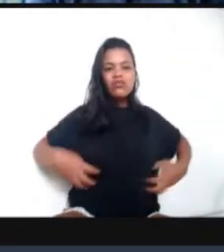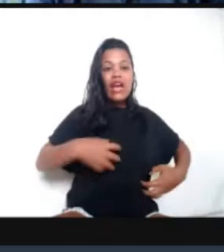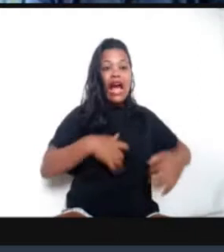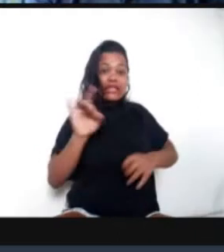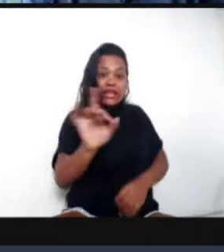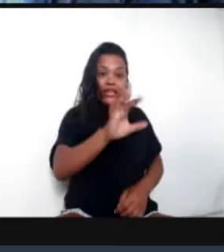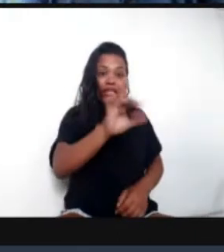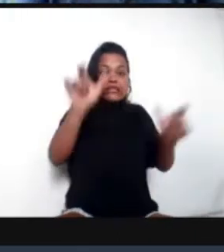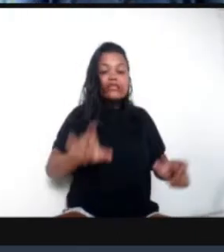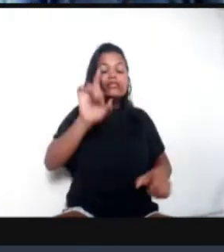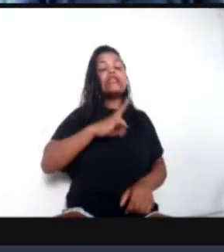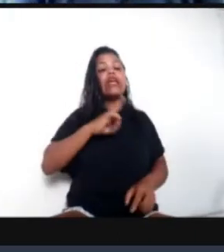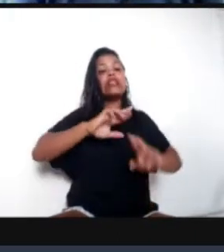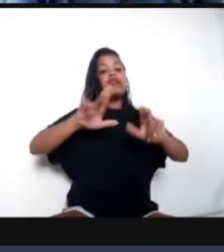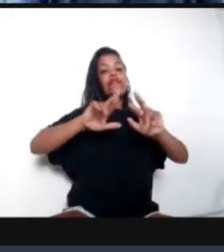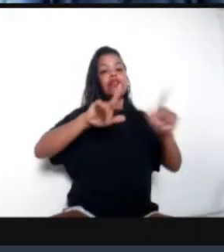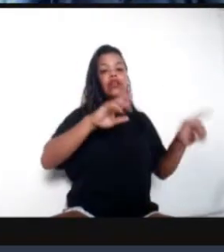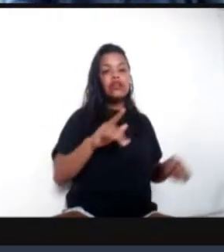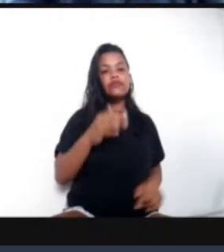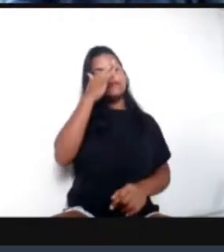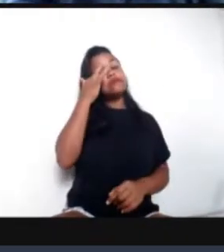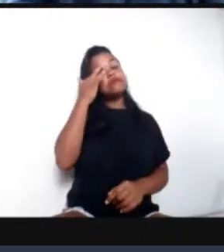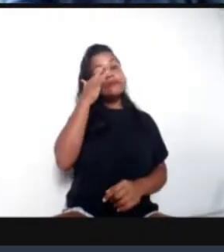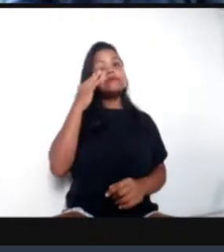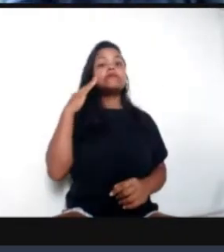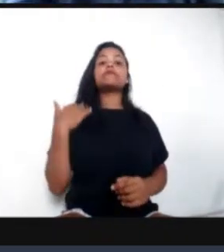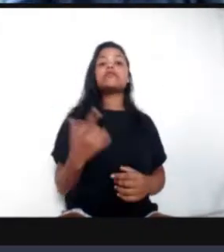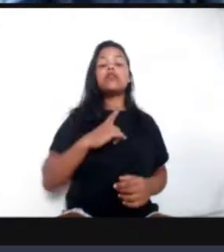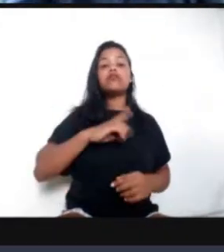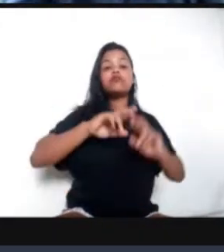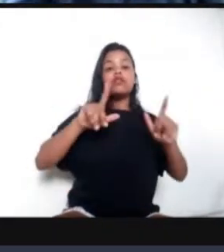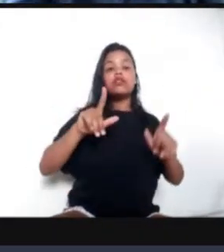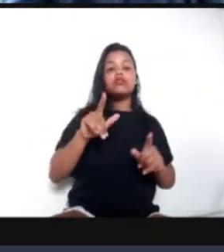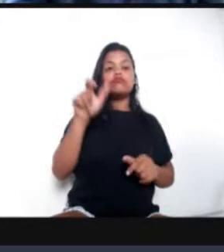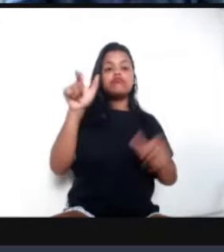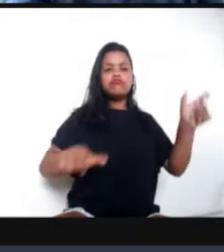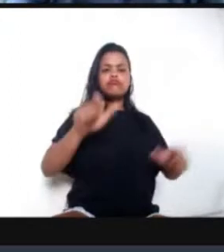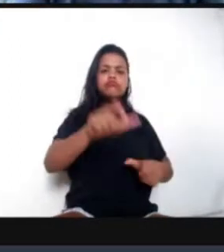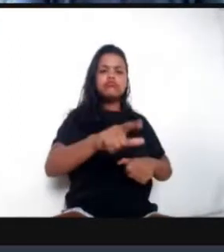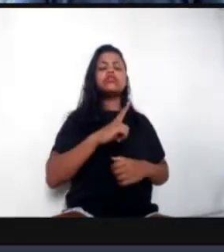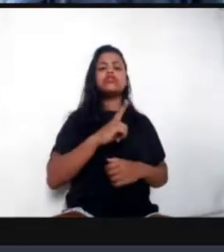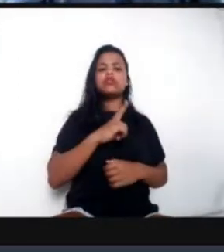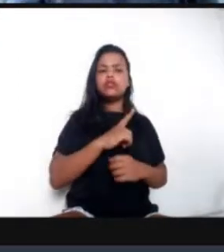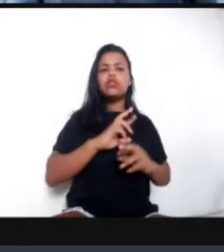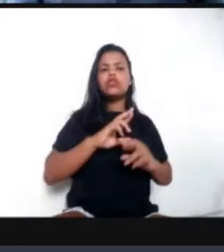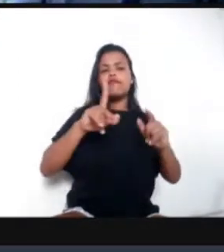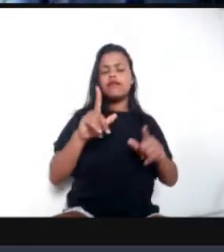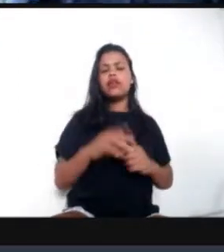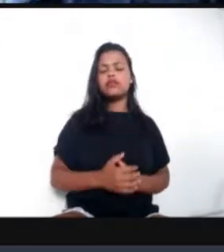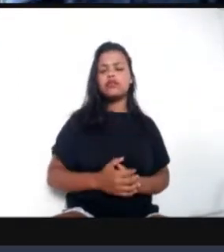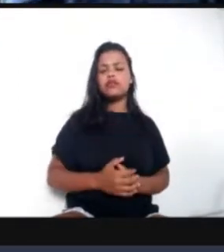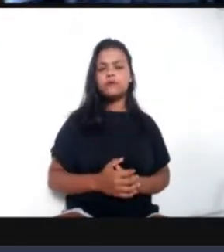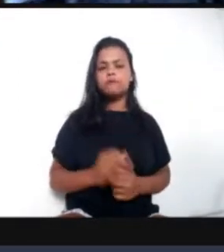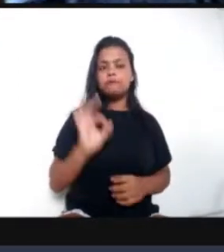si, mas tem outras que são mutáveis, e isso promove algumas diferenças, certo? E aí,